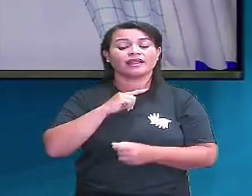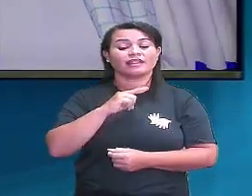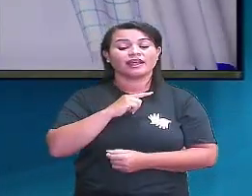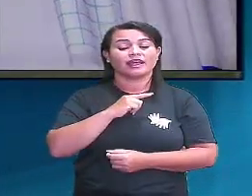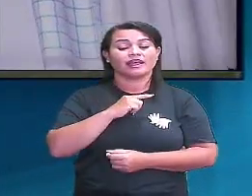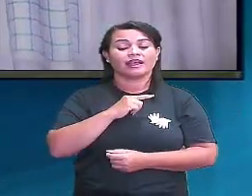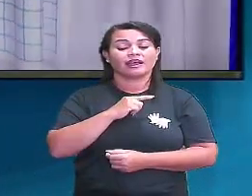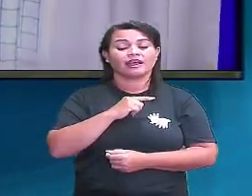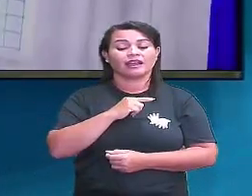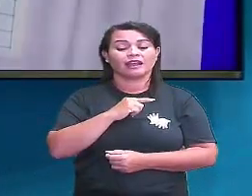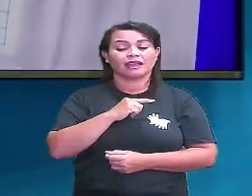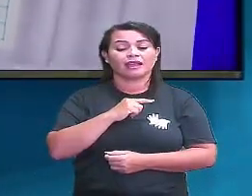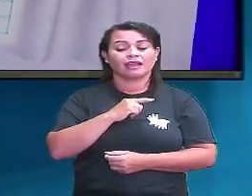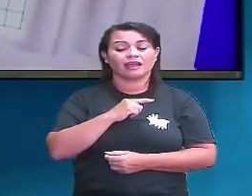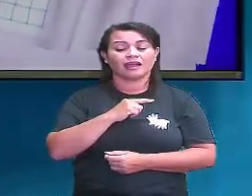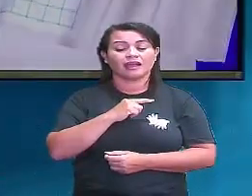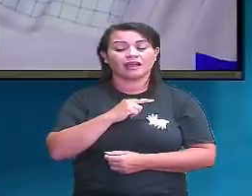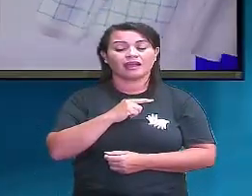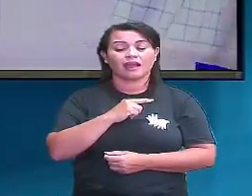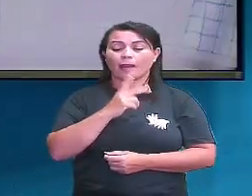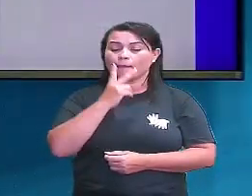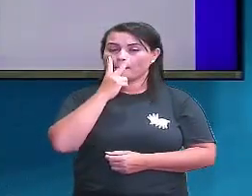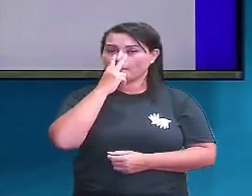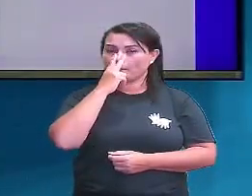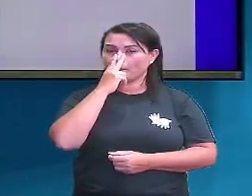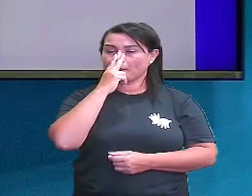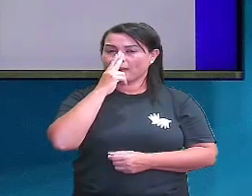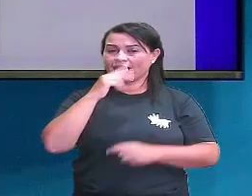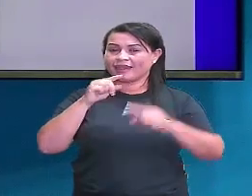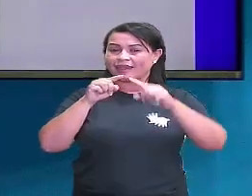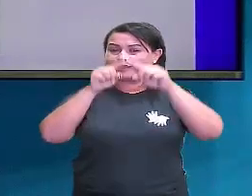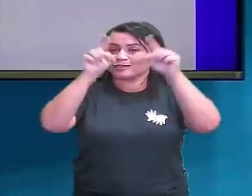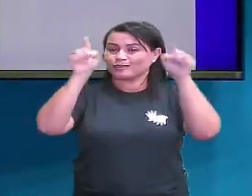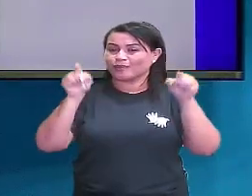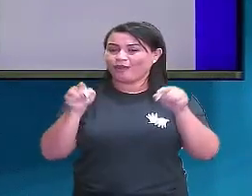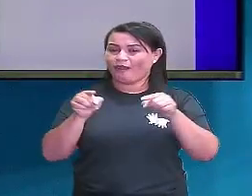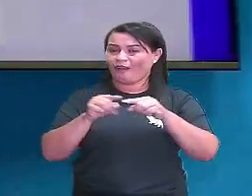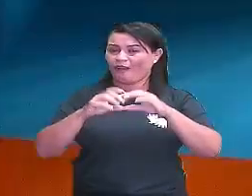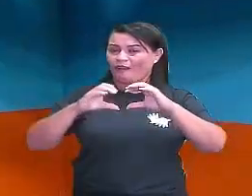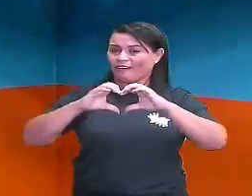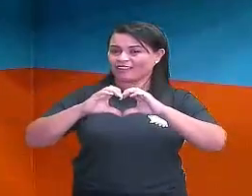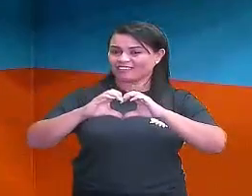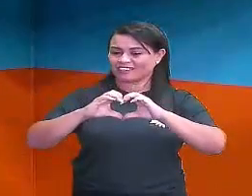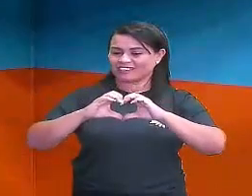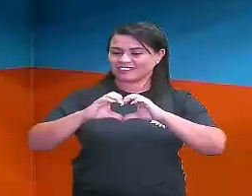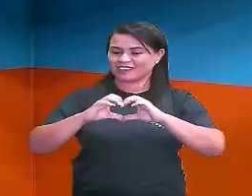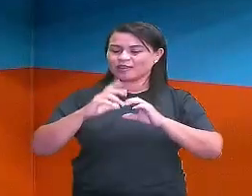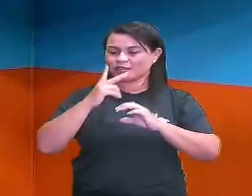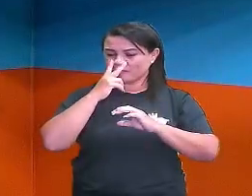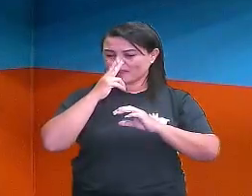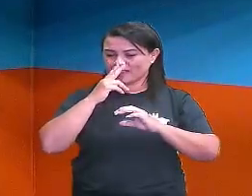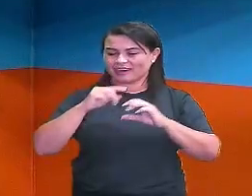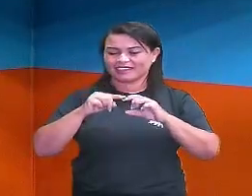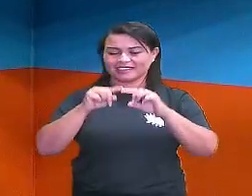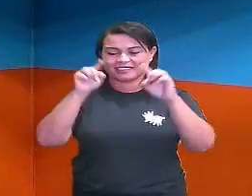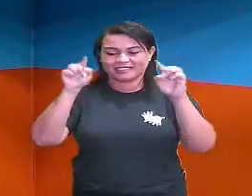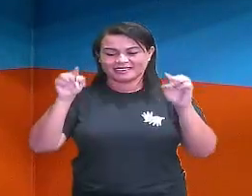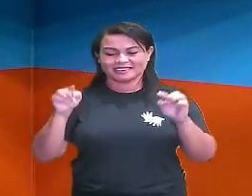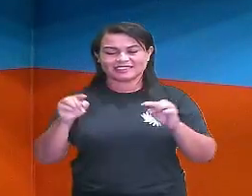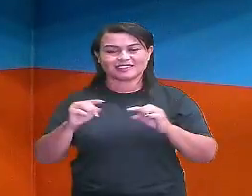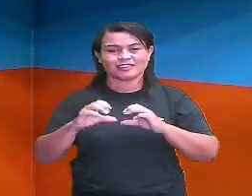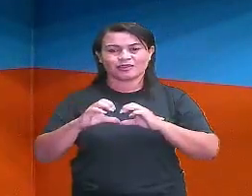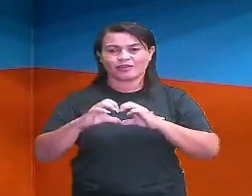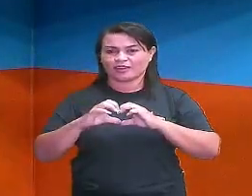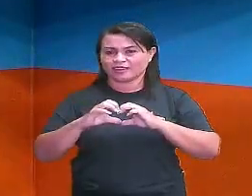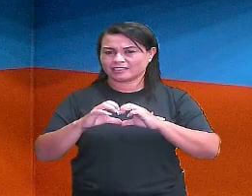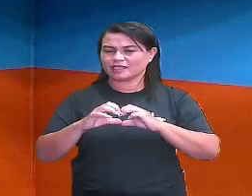ter? Mais ou menos aí a ideia de um coração geométrico, né? Vamos ver aí a ideia de um coração geométrico.